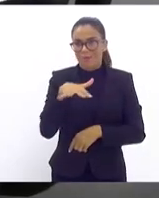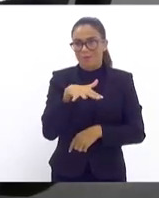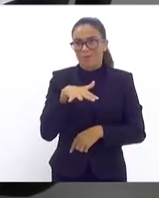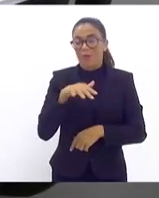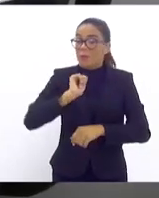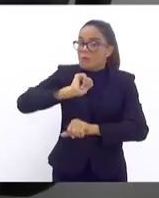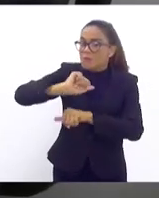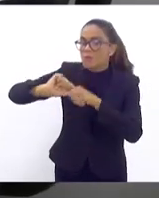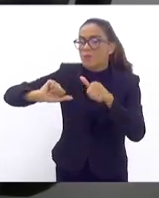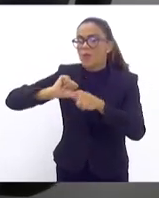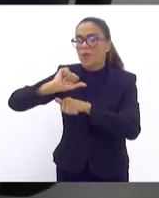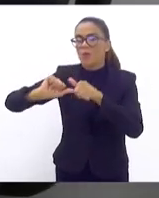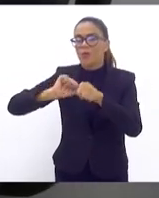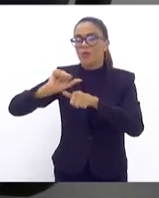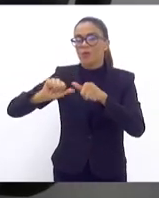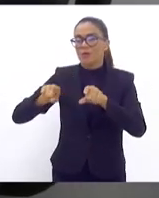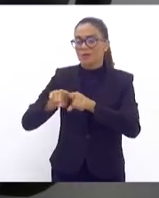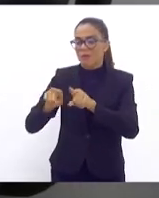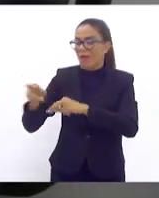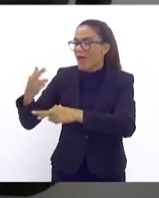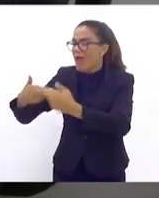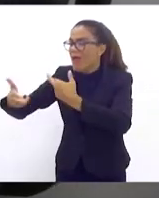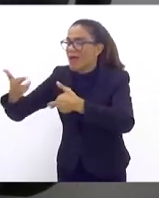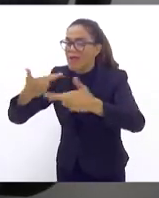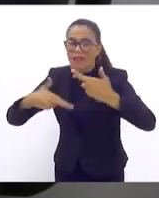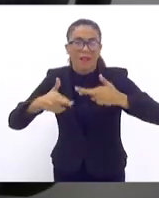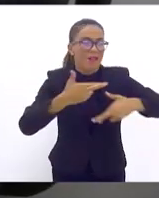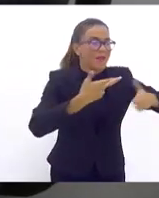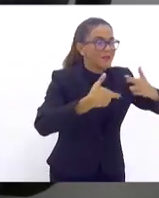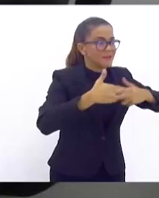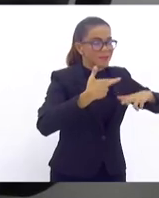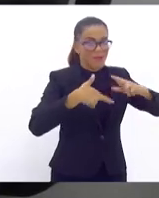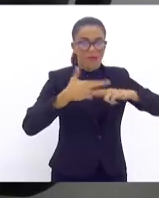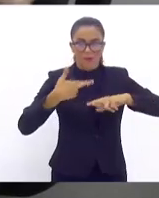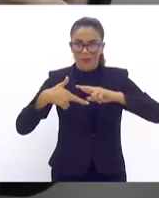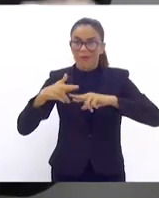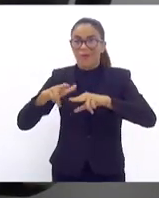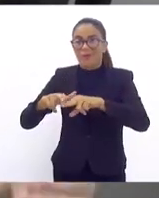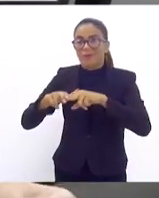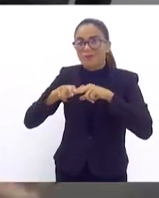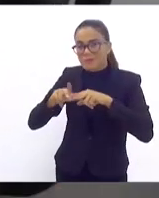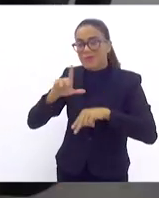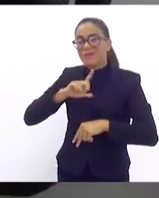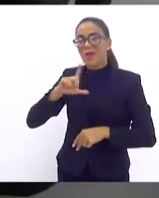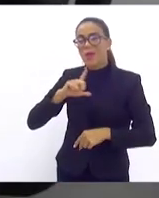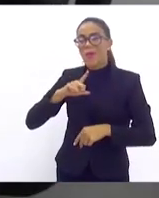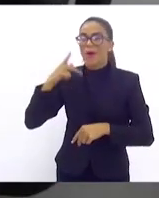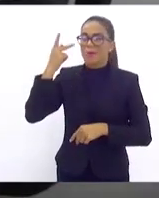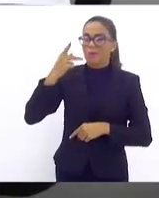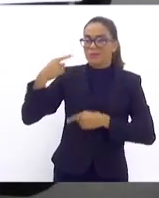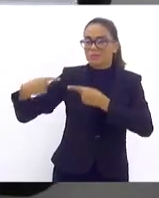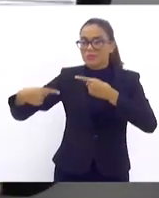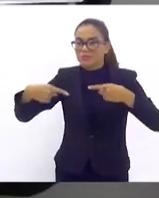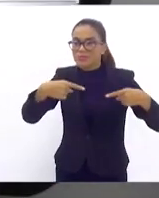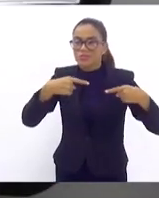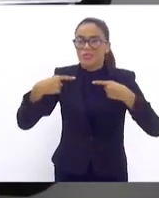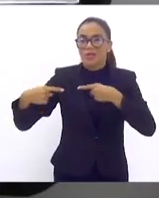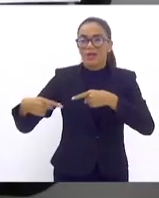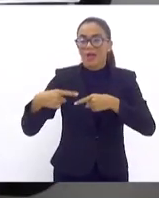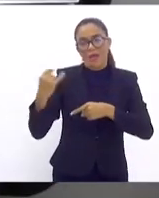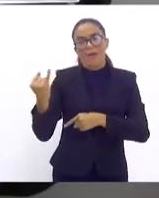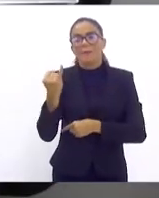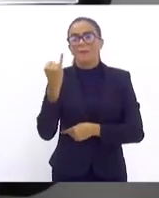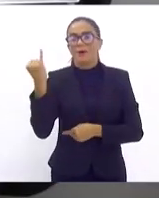processo de conhecimento e muda a sua relação com os demais. Então, a gente identificar, a gente ter uma política para ter tratamento é tão